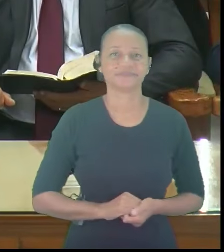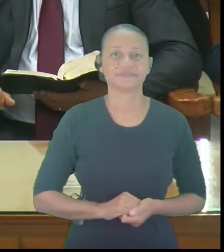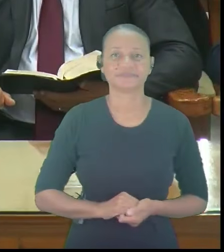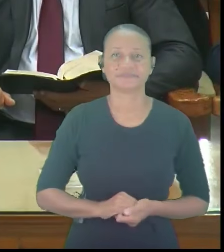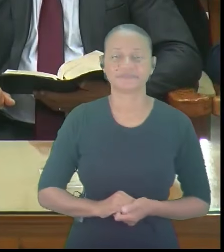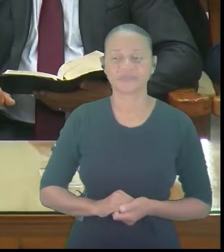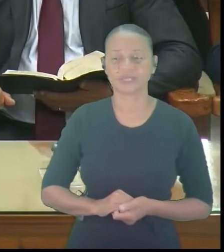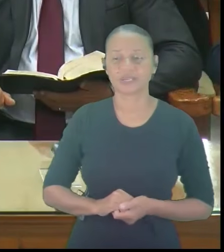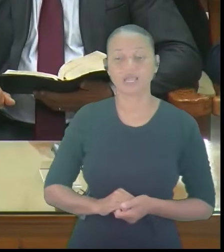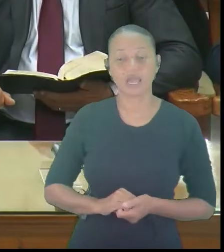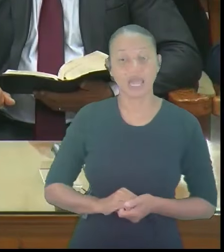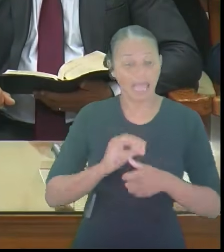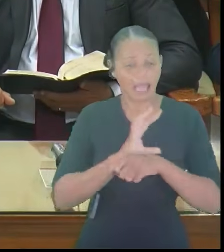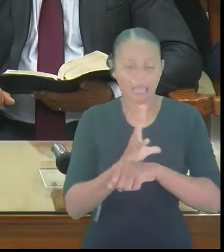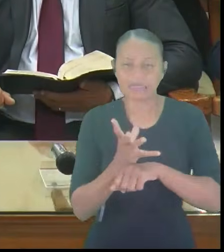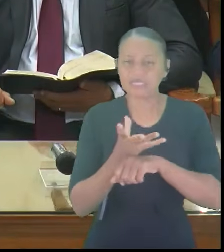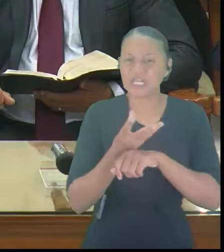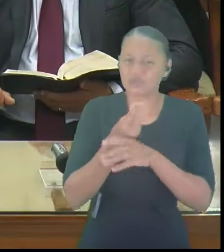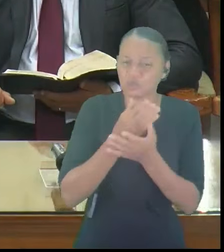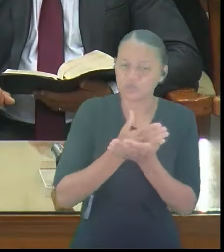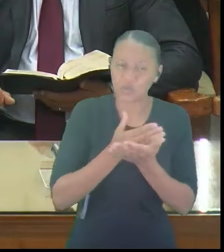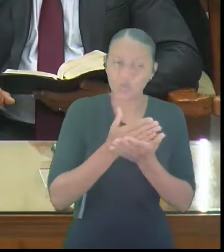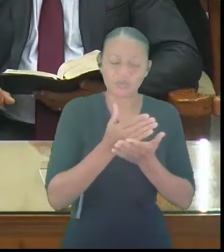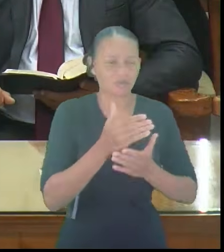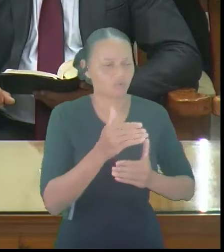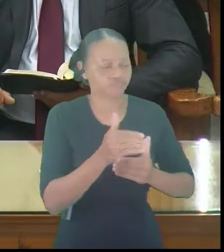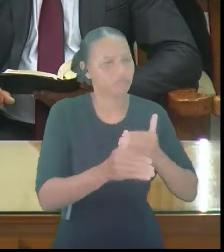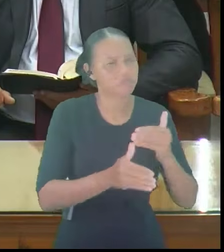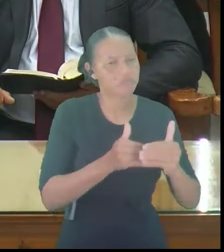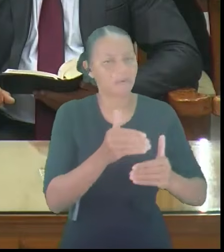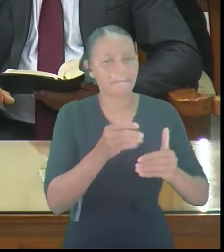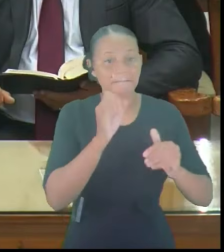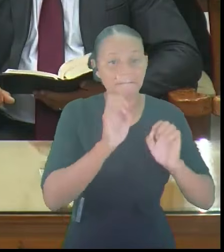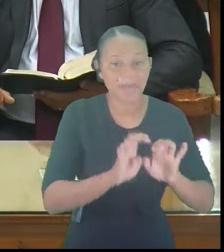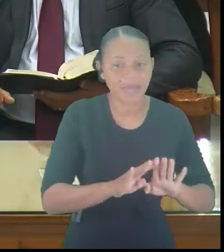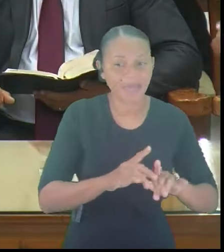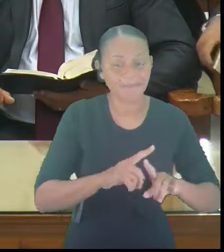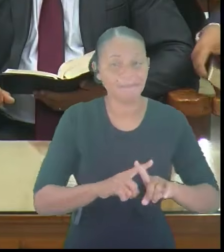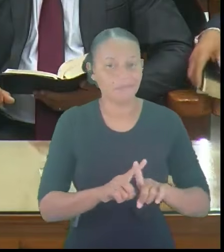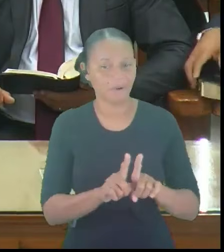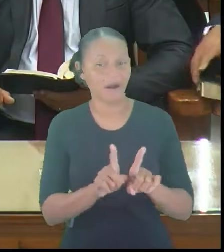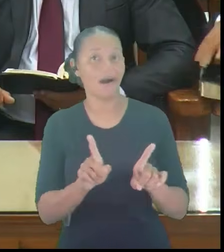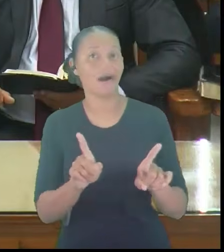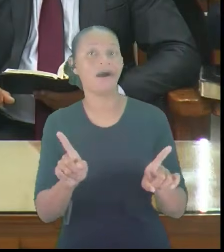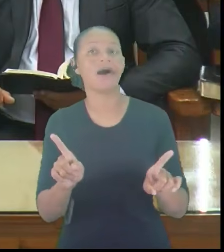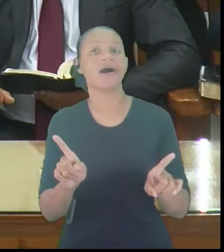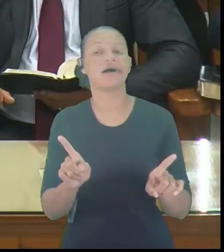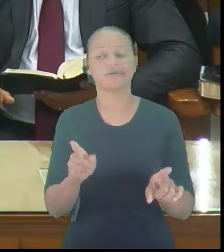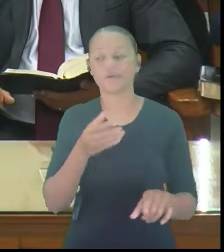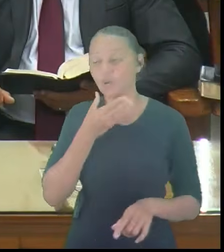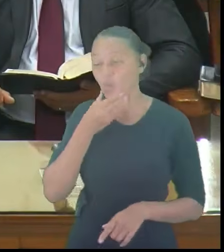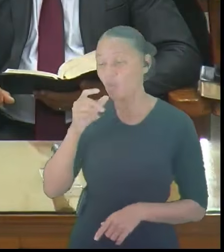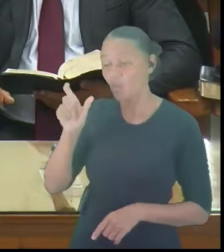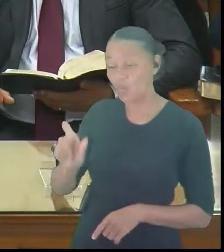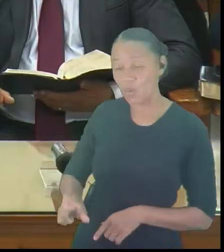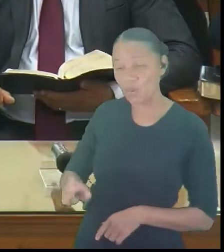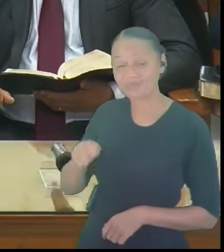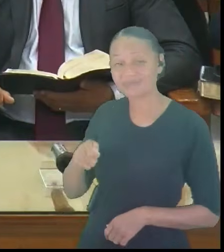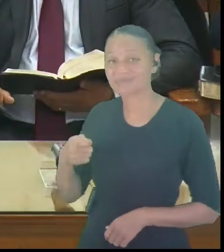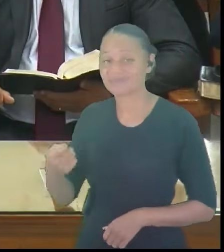Vinha tudo bem na igreja primitiva, mas um certo homem chamado Ananias e sua